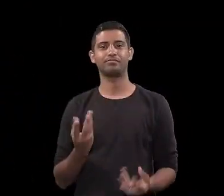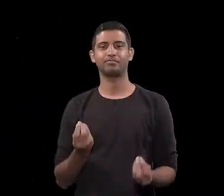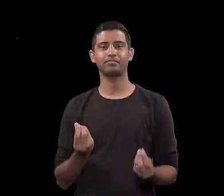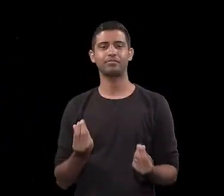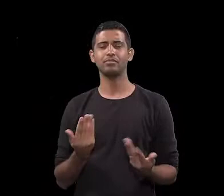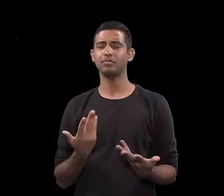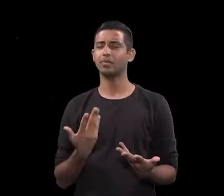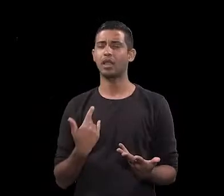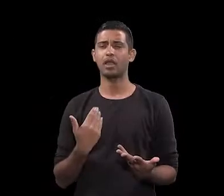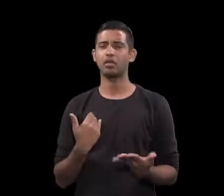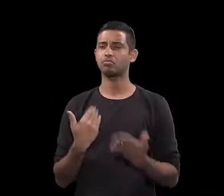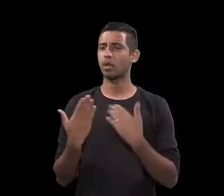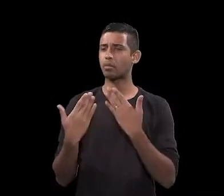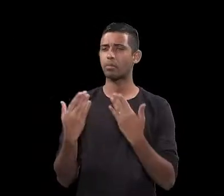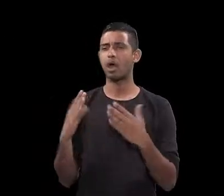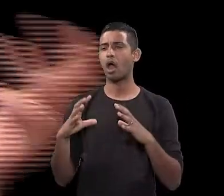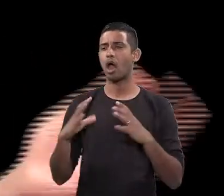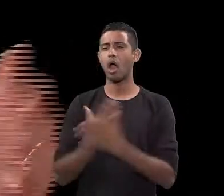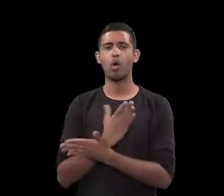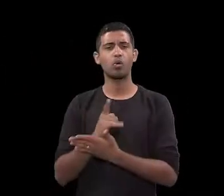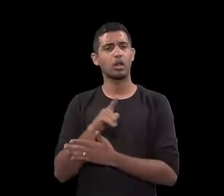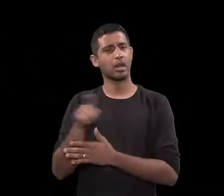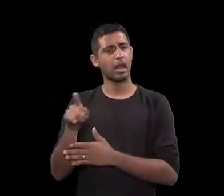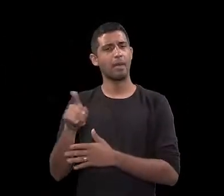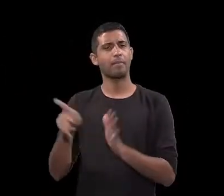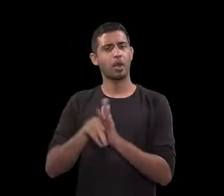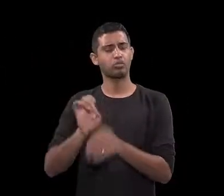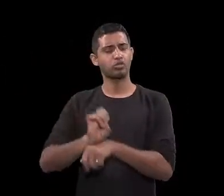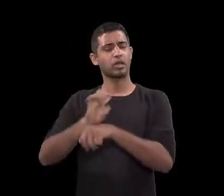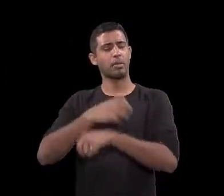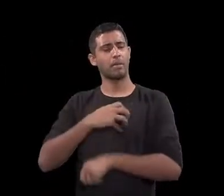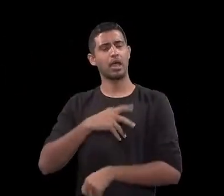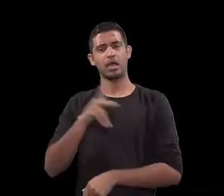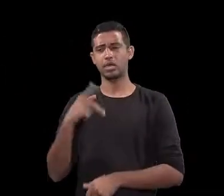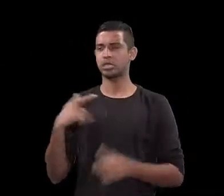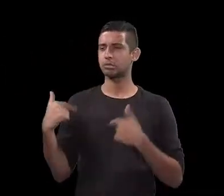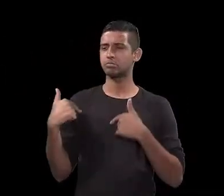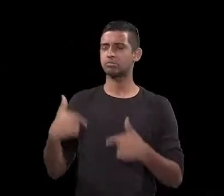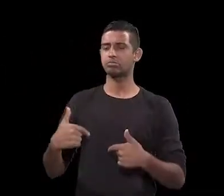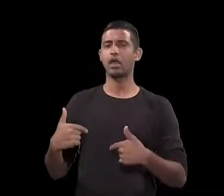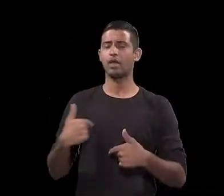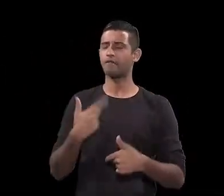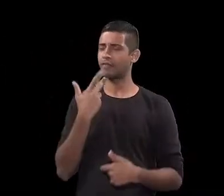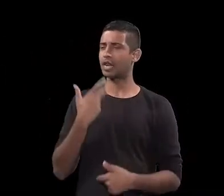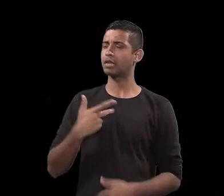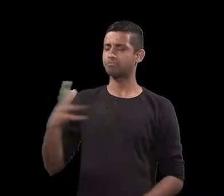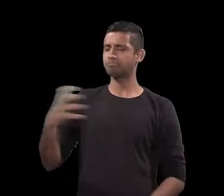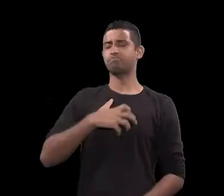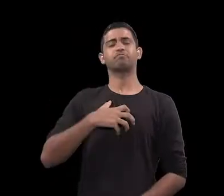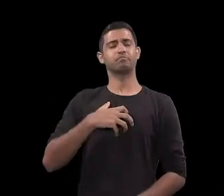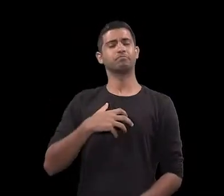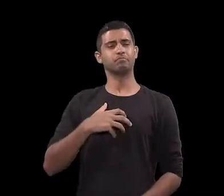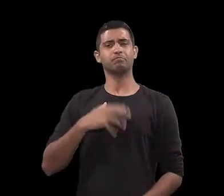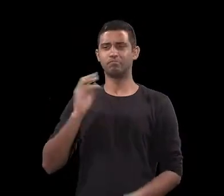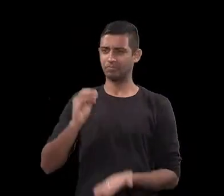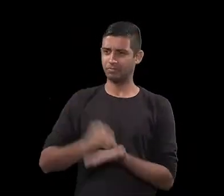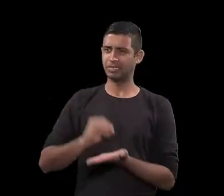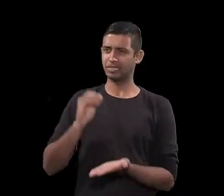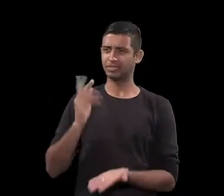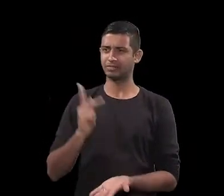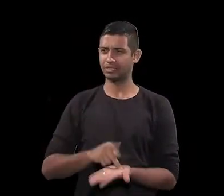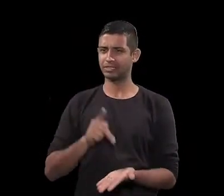conhecendo e vi, falei com ativistas músicos na Bahia e me falaram, claro que sim, impactou